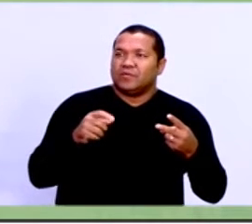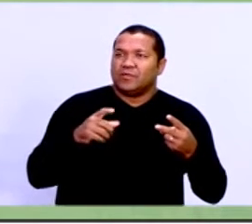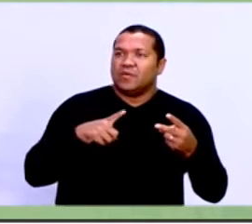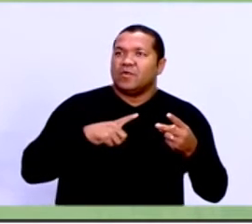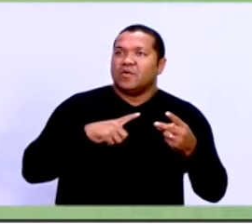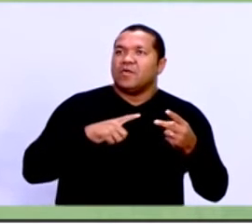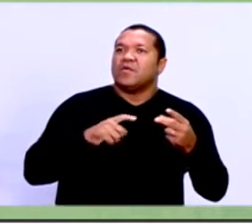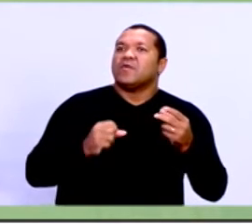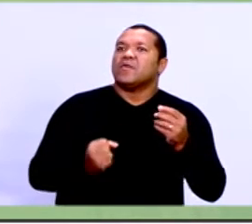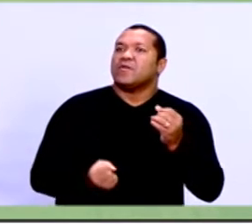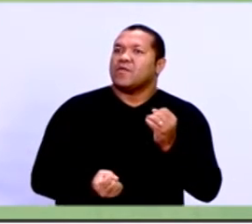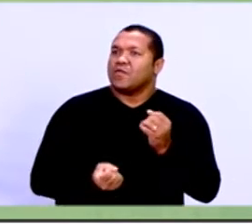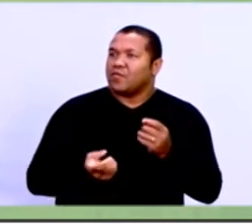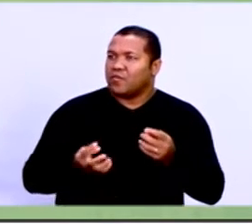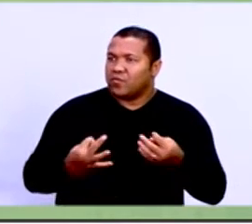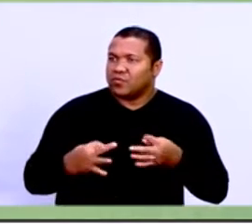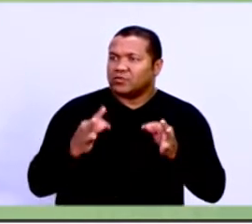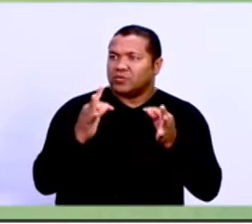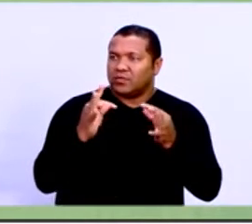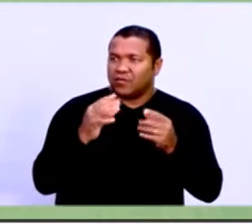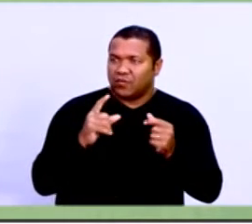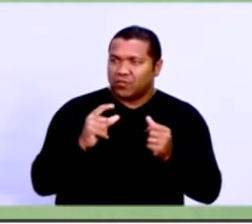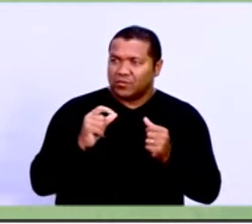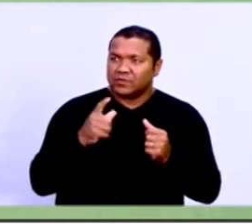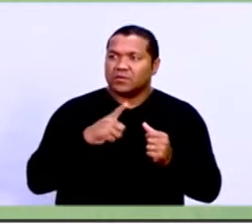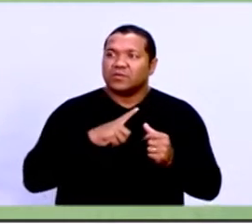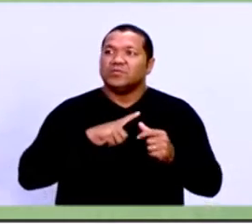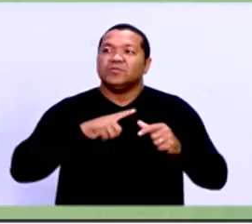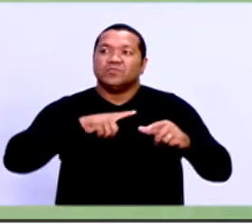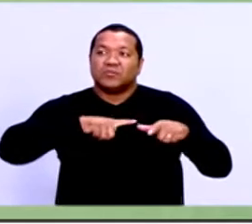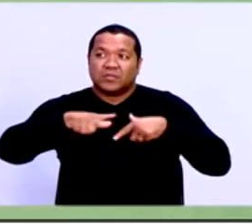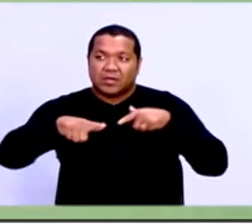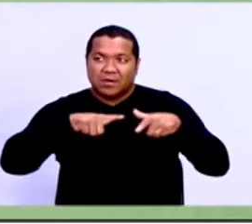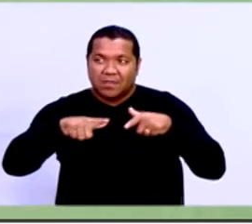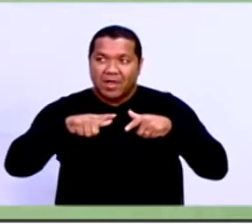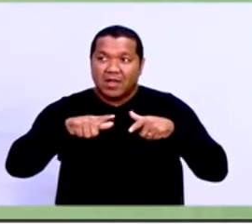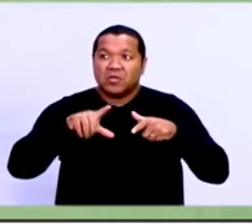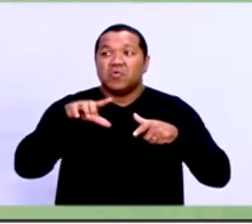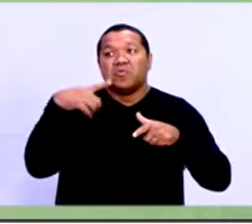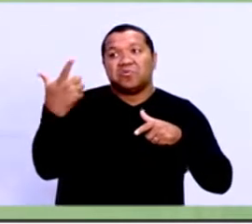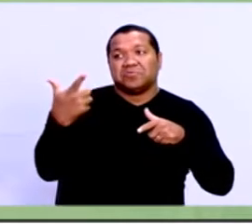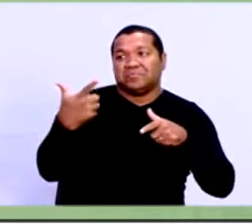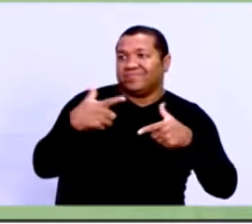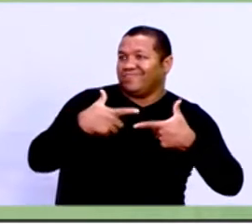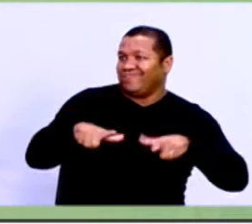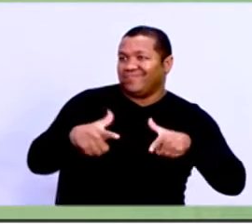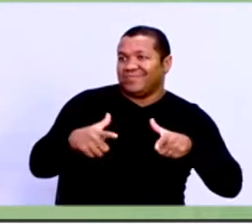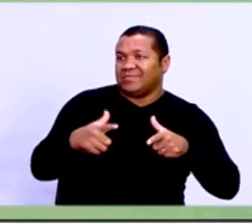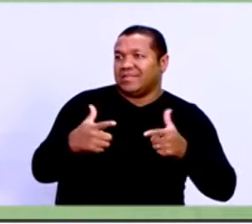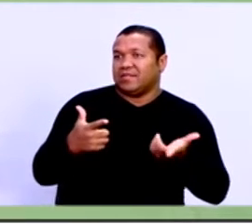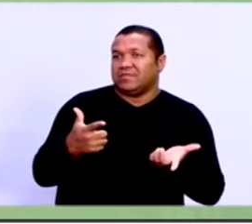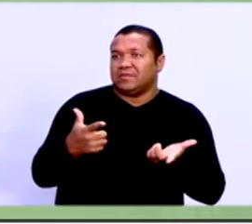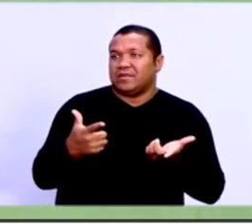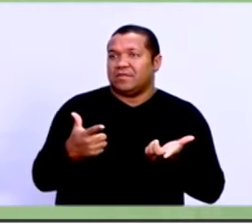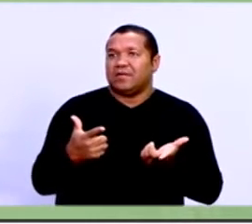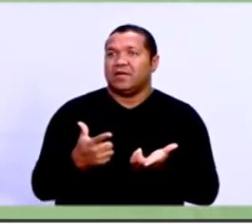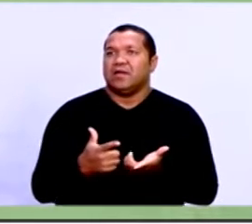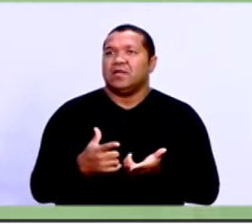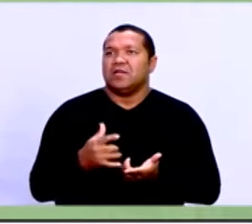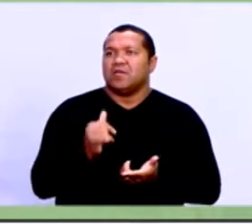os requisitos não funcionais os requisitos funcionais descreve a funcionalidade do sistema